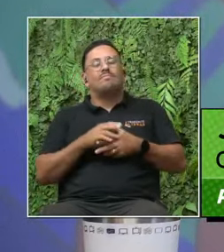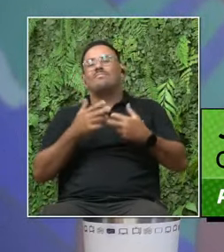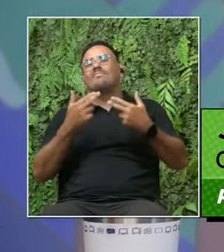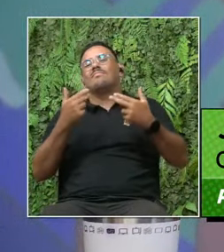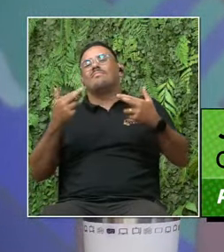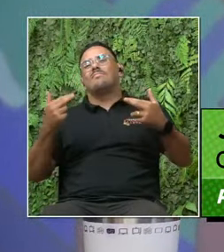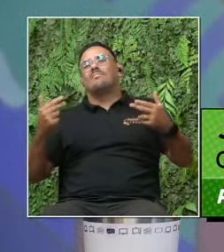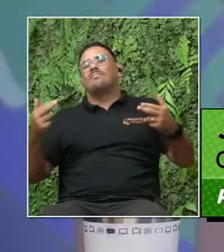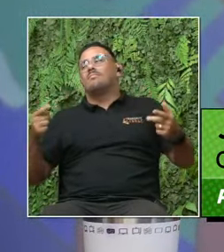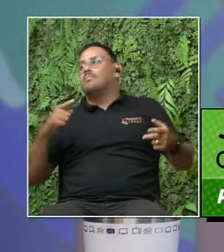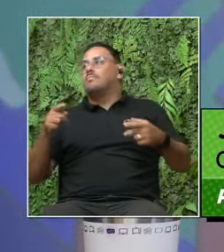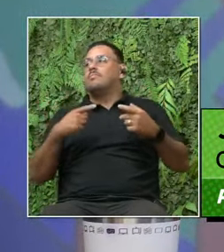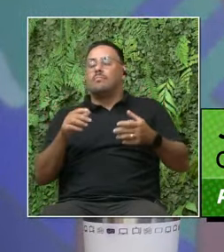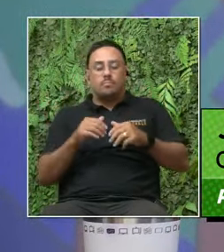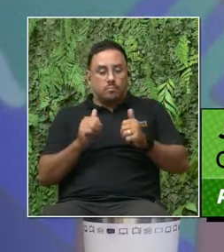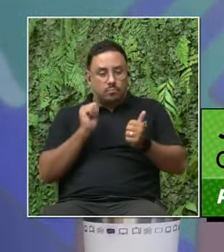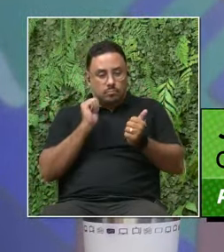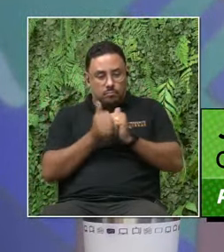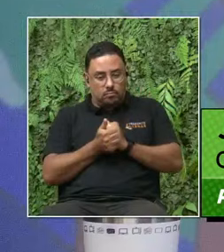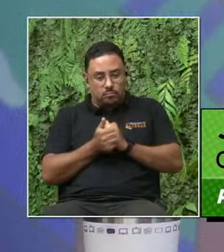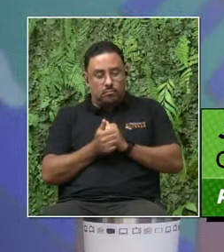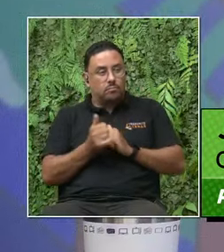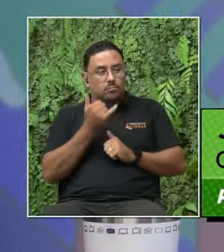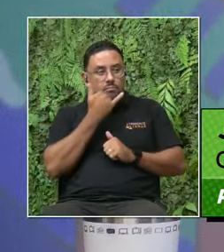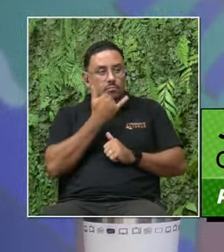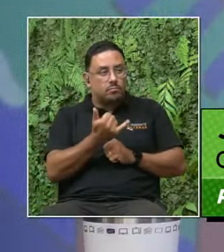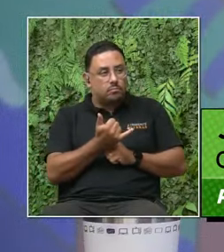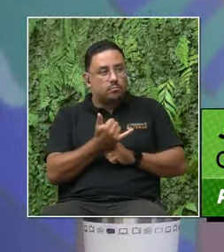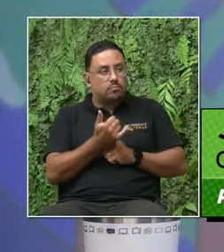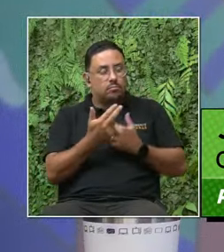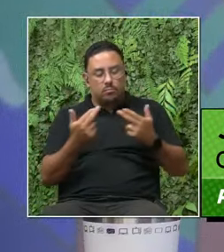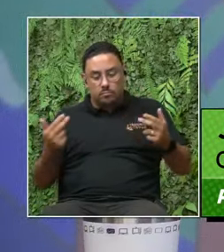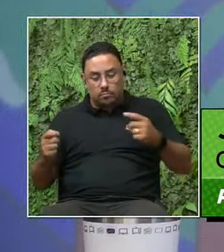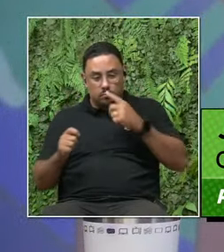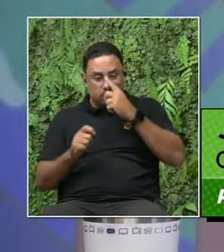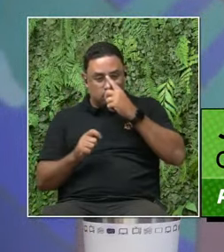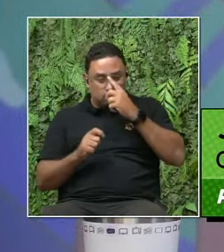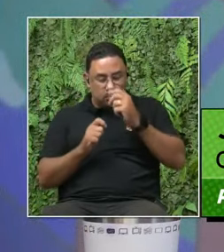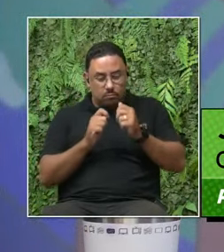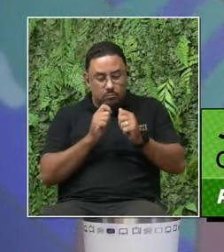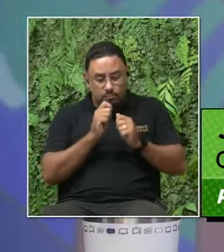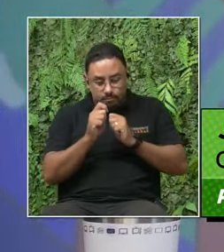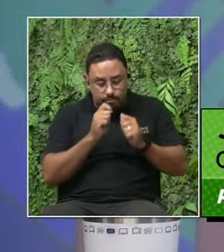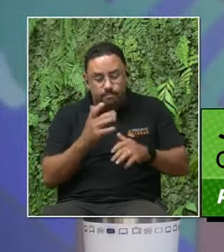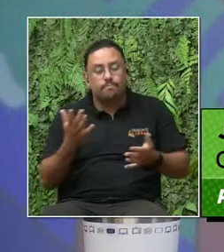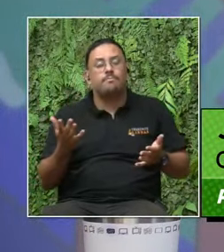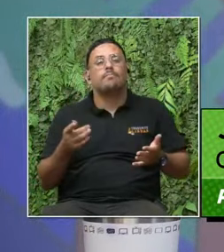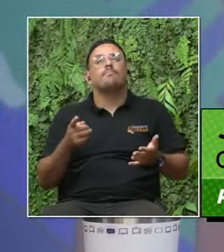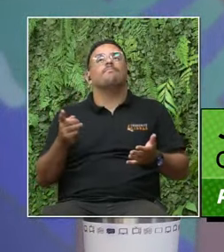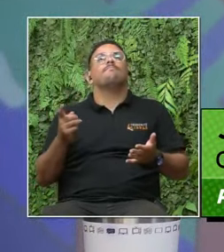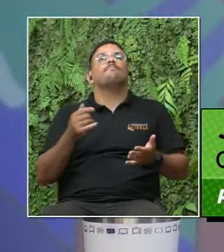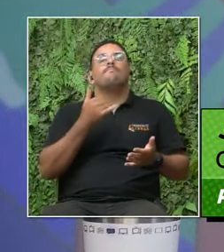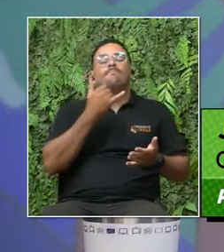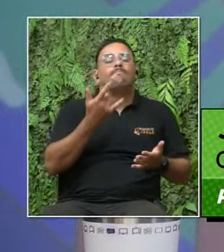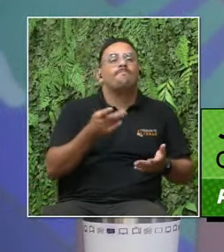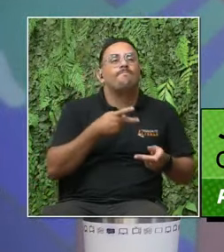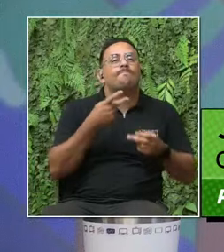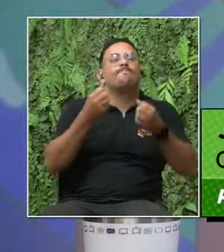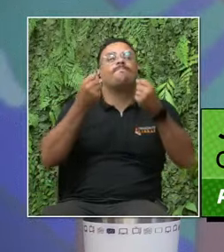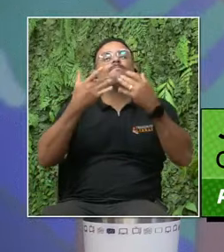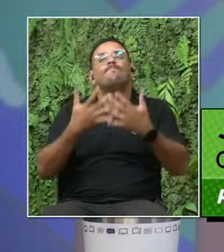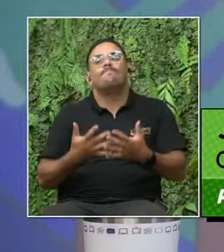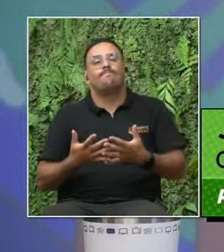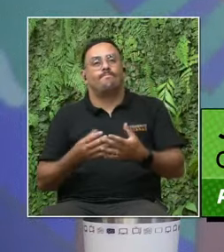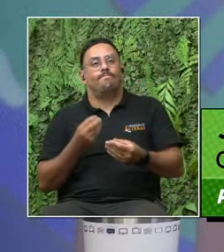vários momentos do jogo me perdoem em vários momentos da entrevista ele ele deixa Claro o